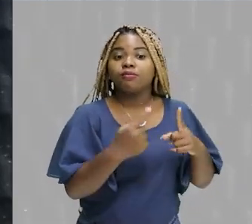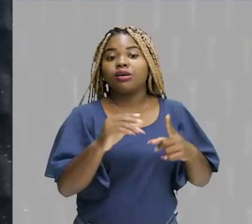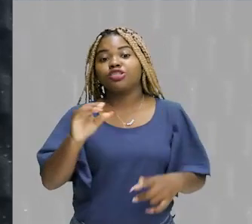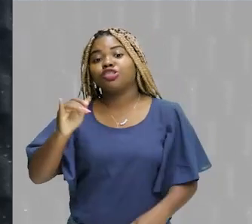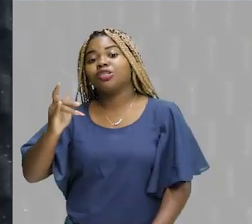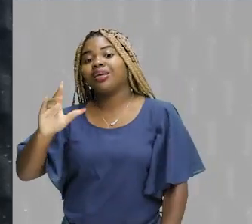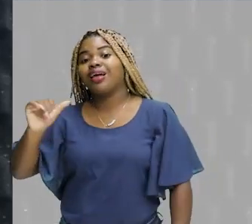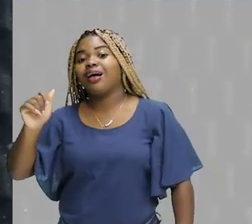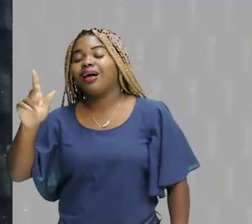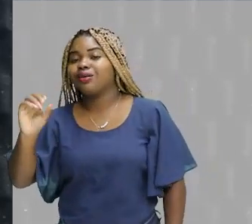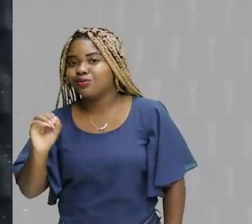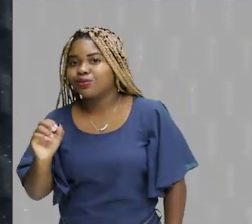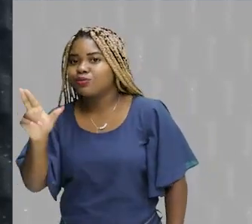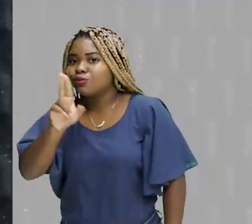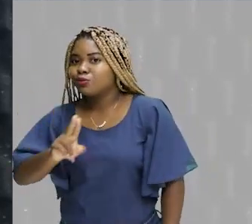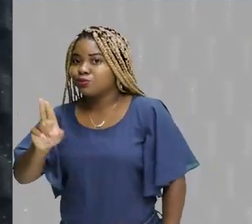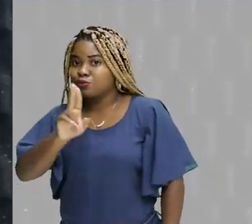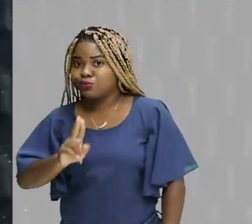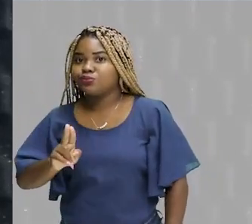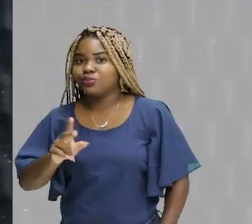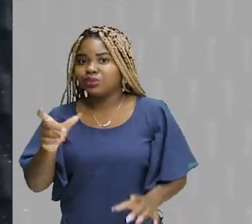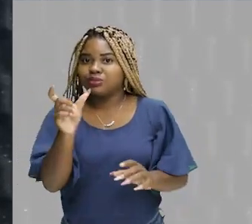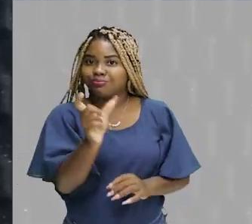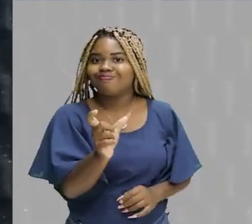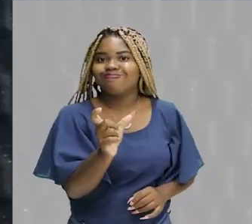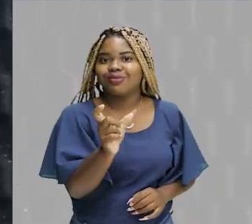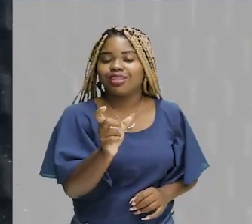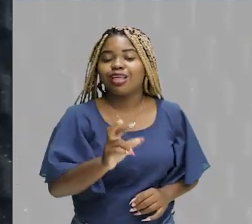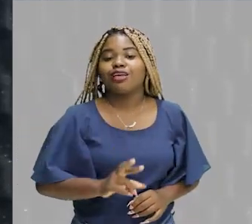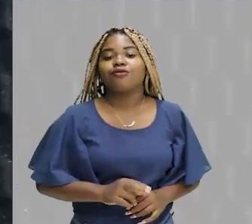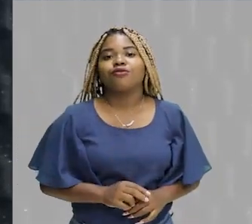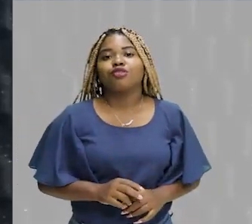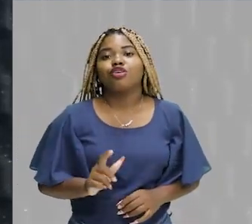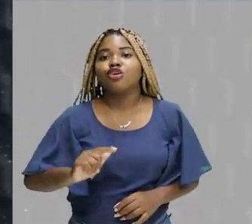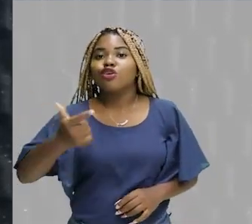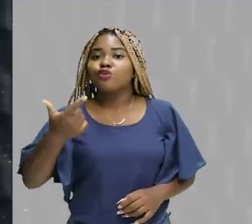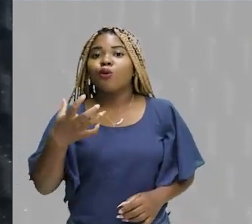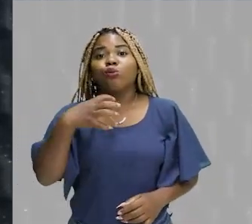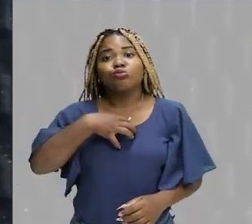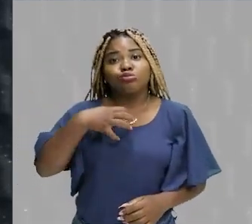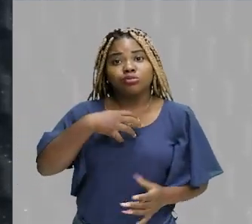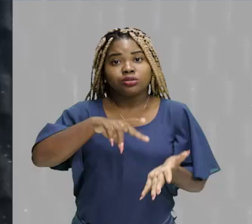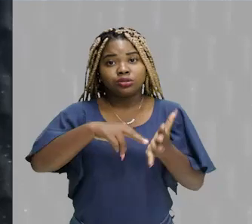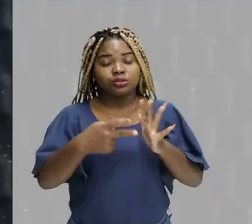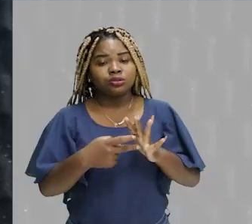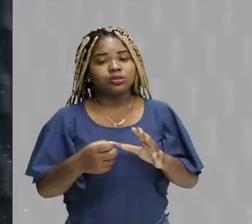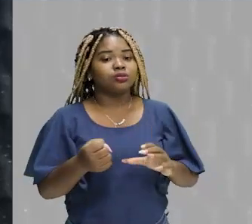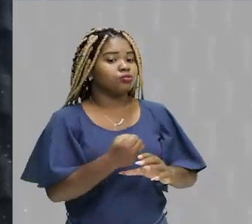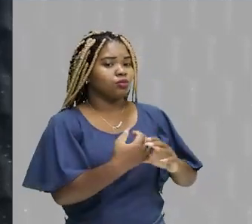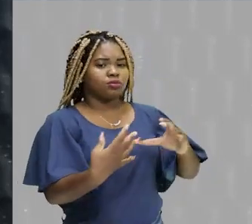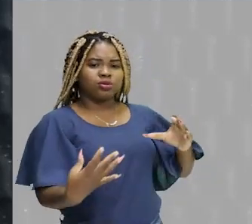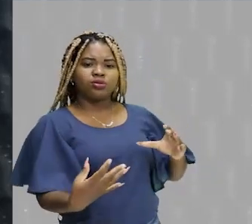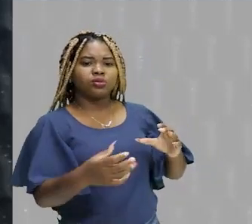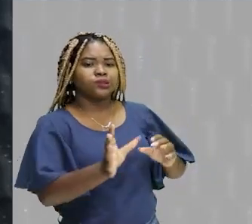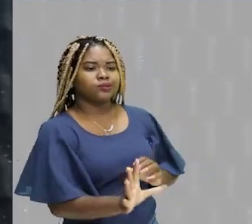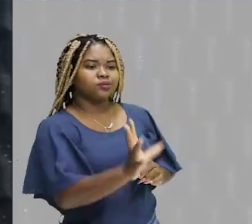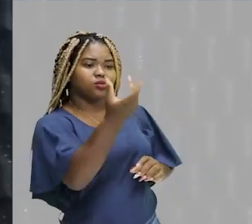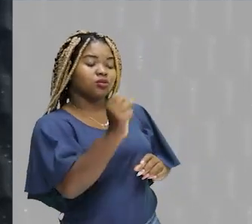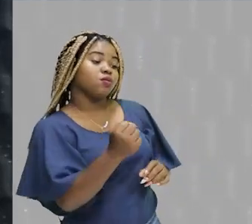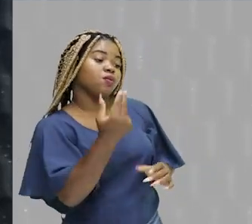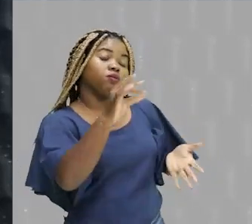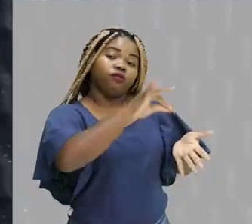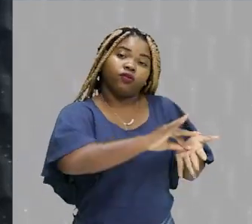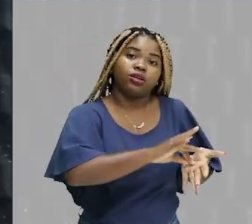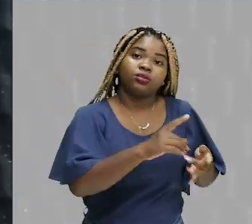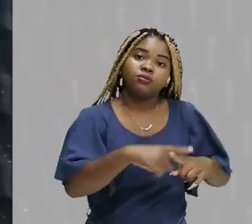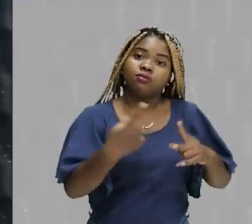Chicago começou a usar patologia em outro sentido. Não como característica de um fenômeno ou fato,